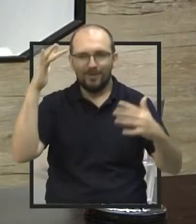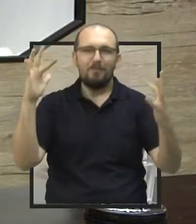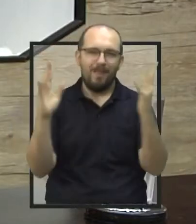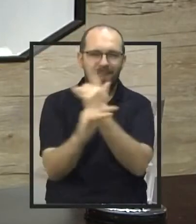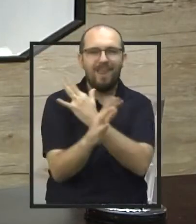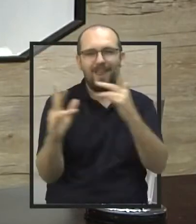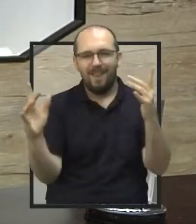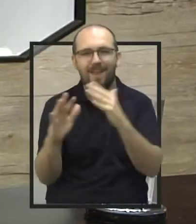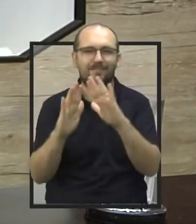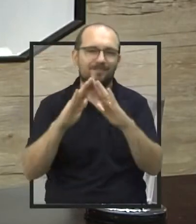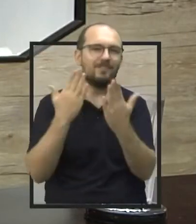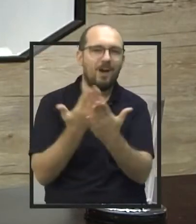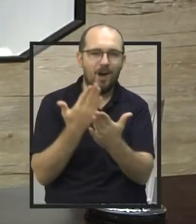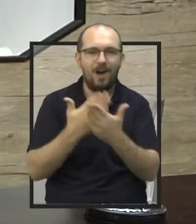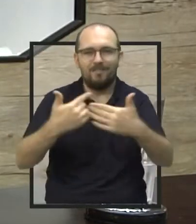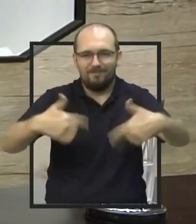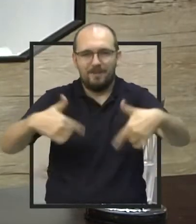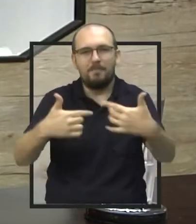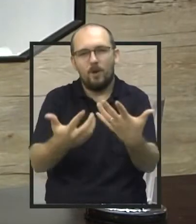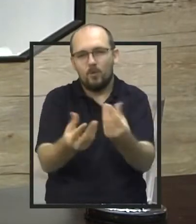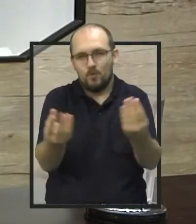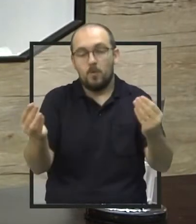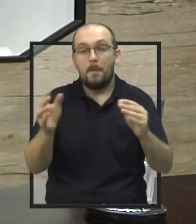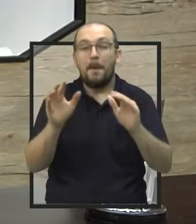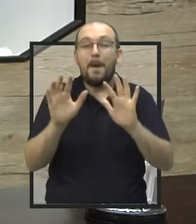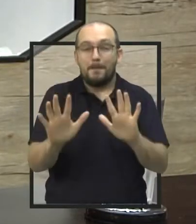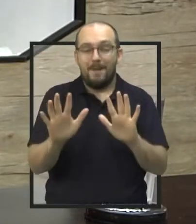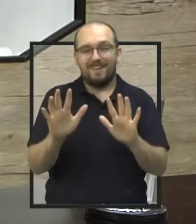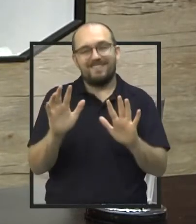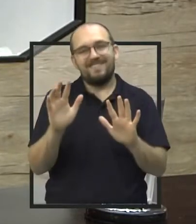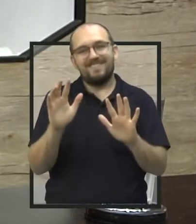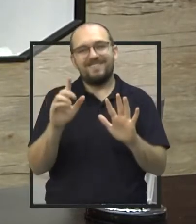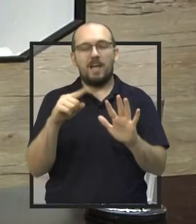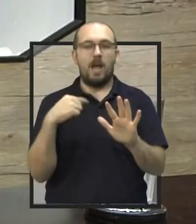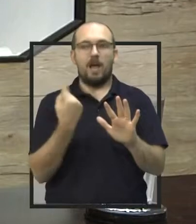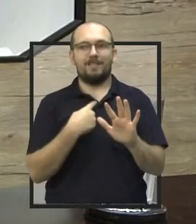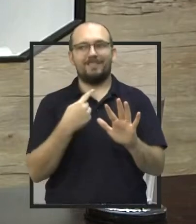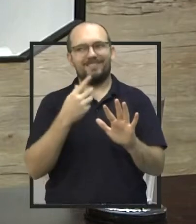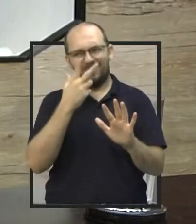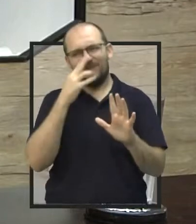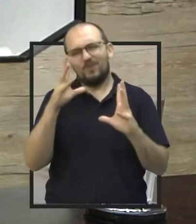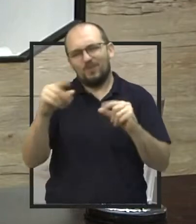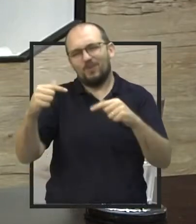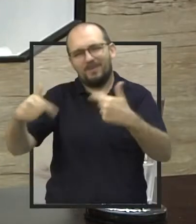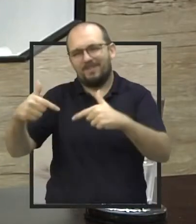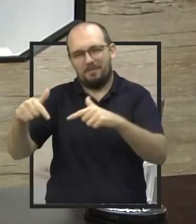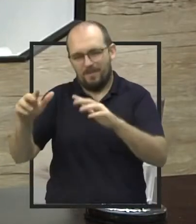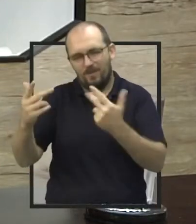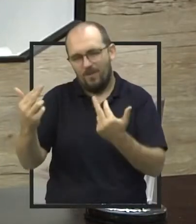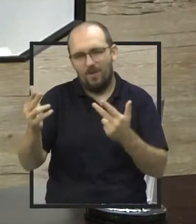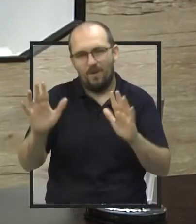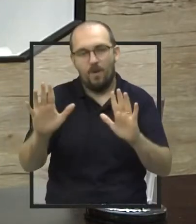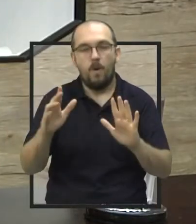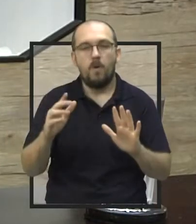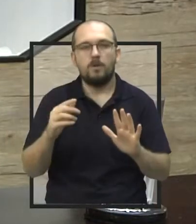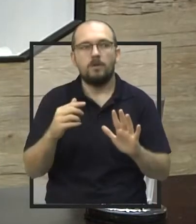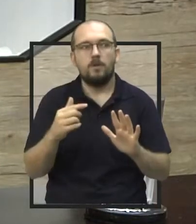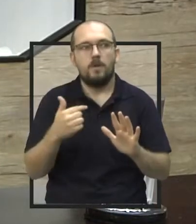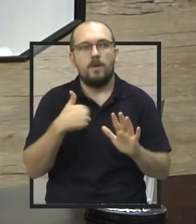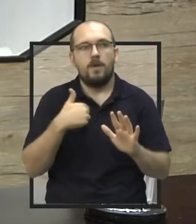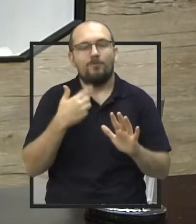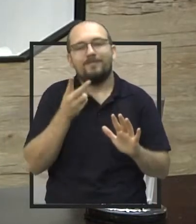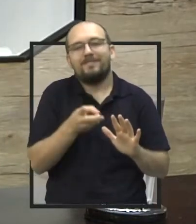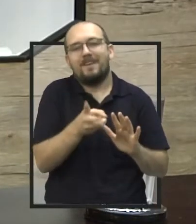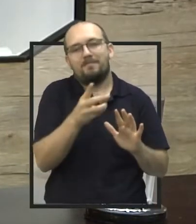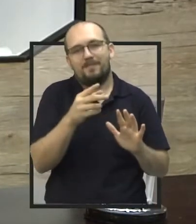algumas temáticas que você fala aqui e quais são as suas percepções. Como eu sou professora, trabalhei muitos anos, há 15